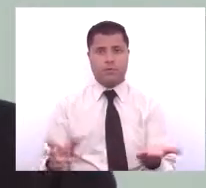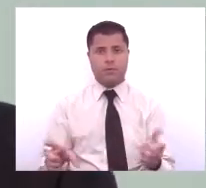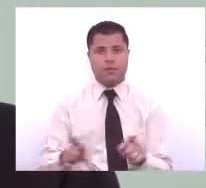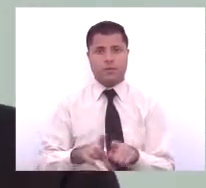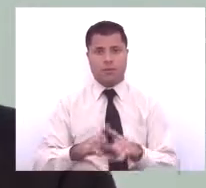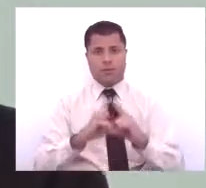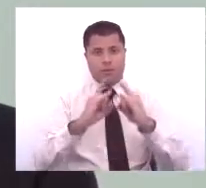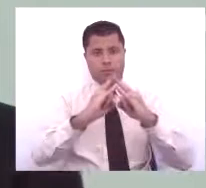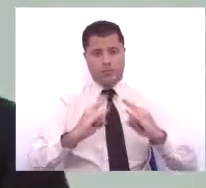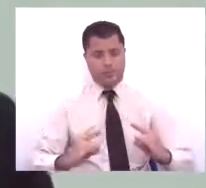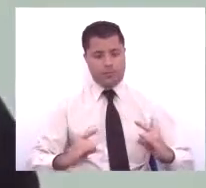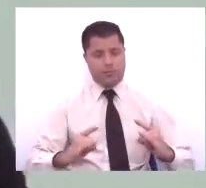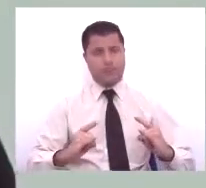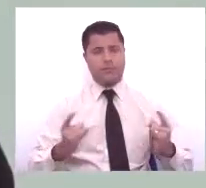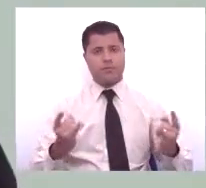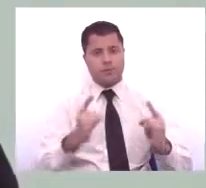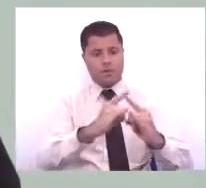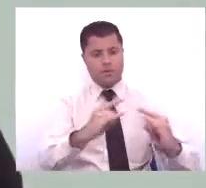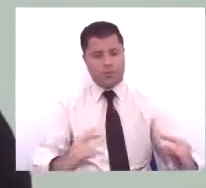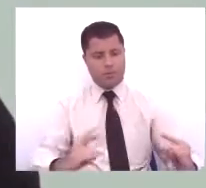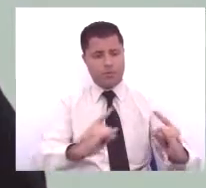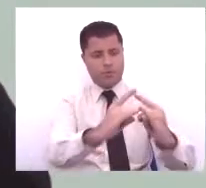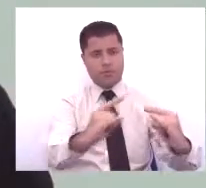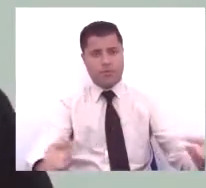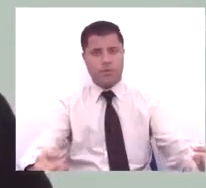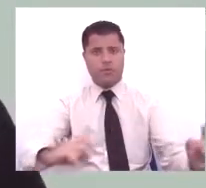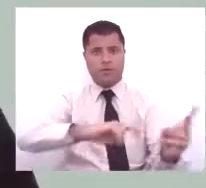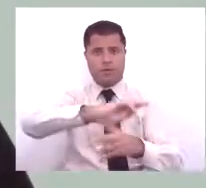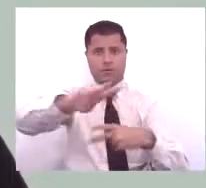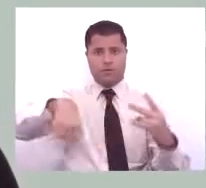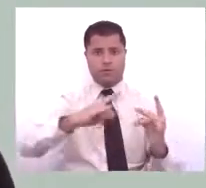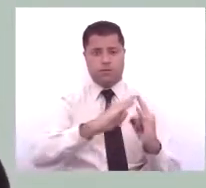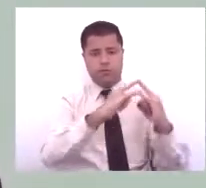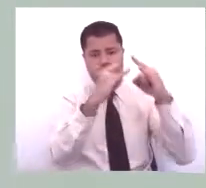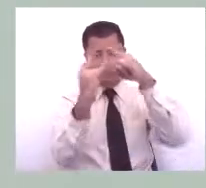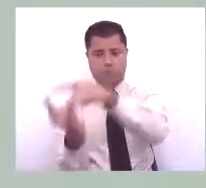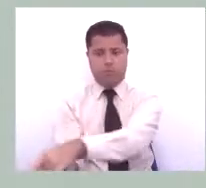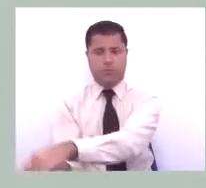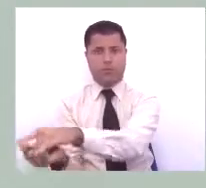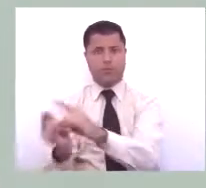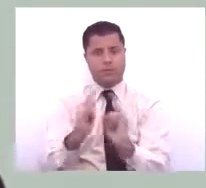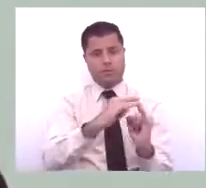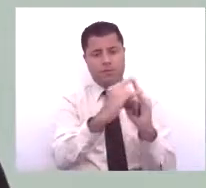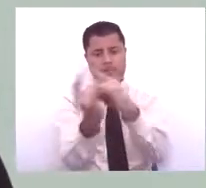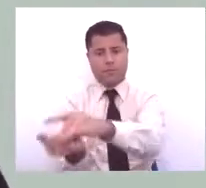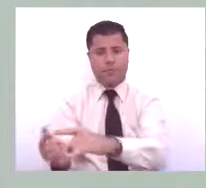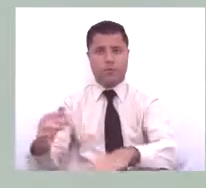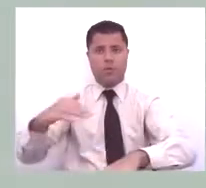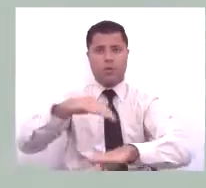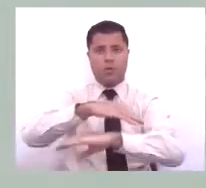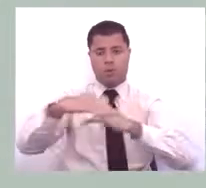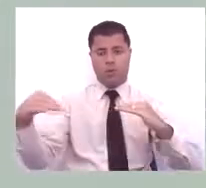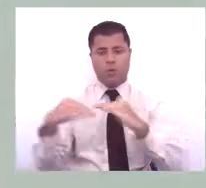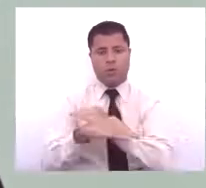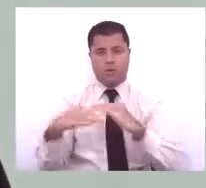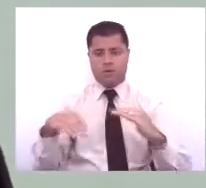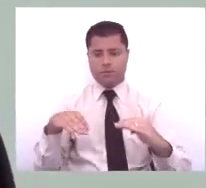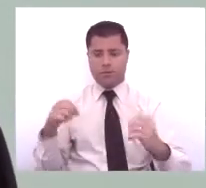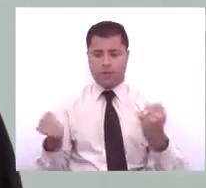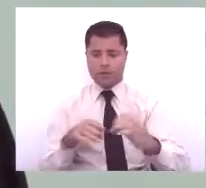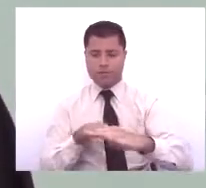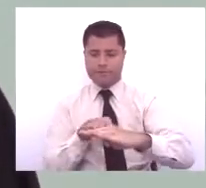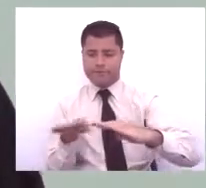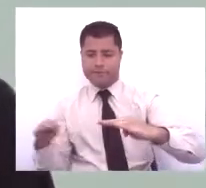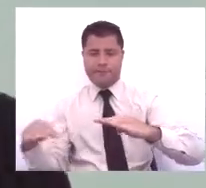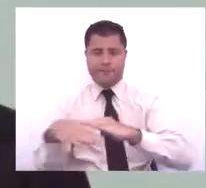no meio da rua durante as ventanias, tempestade que deu aqui no município, acabou prejudicando aí a população. Então fizemos